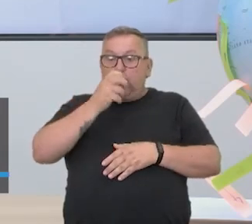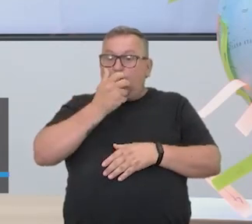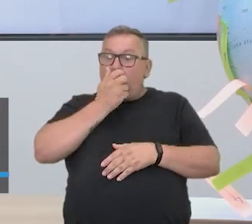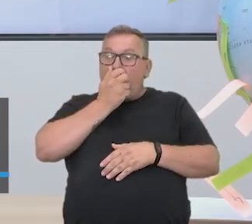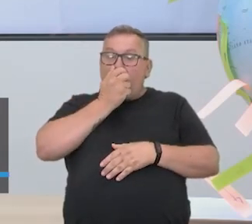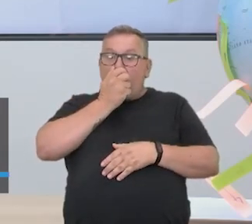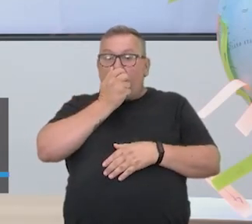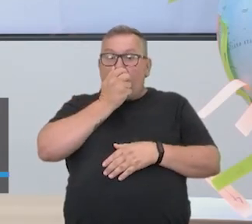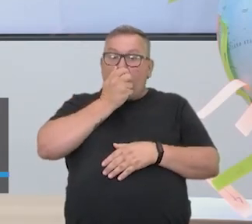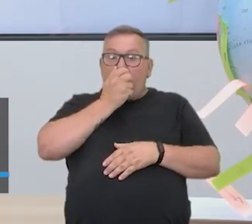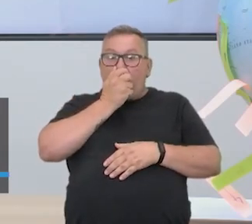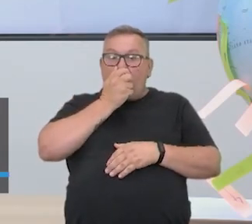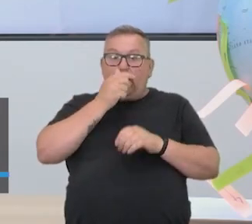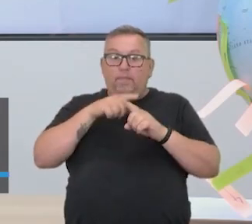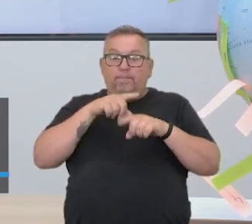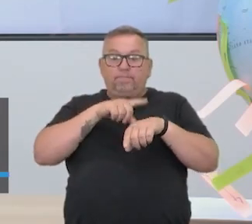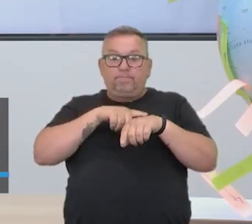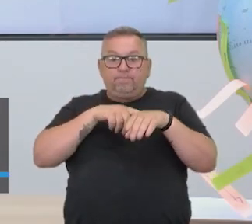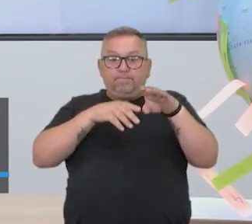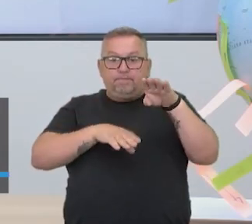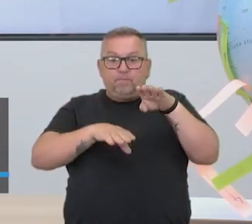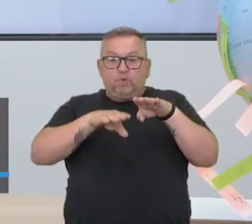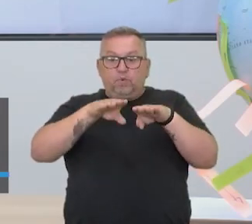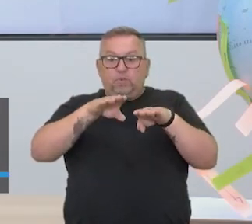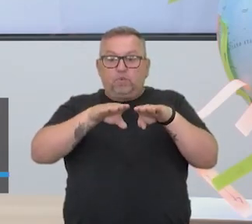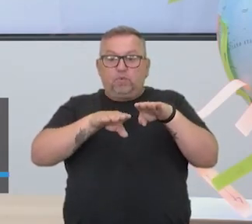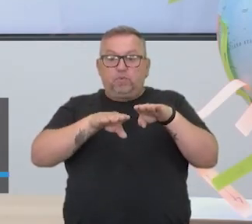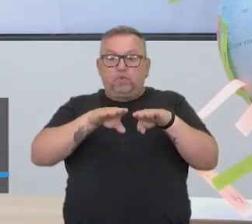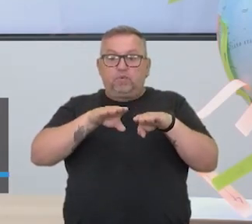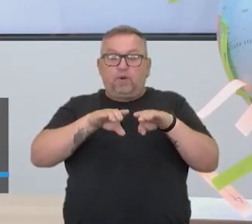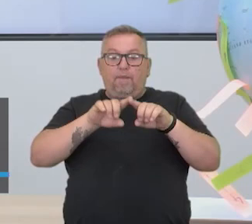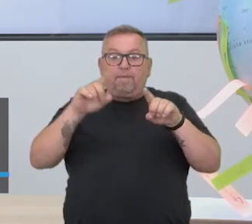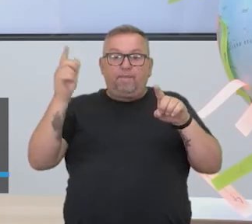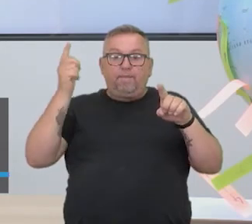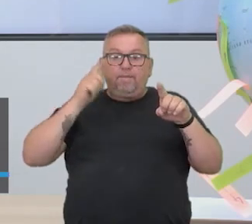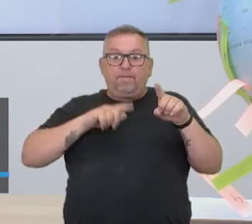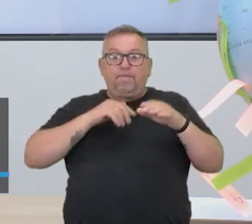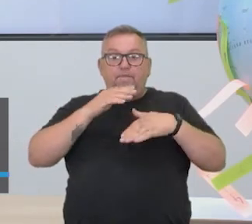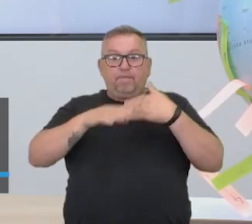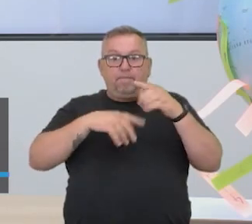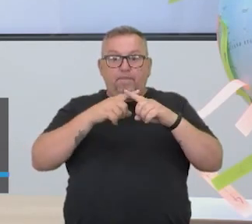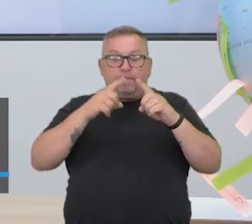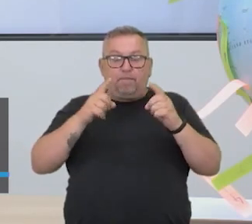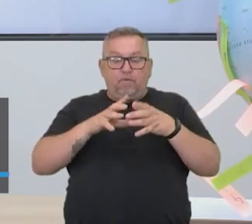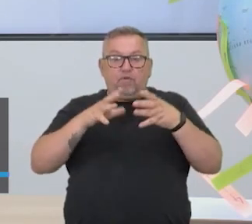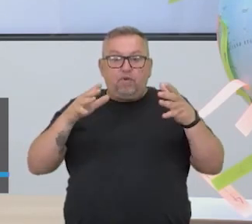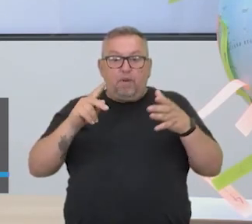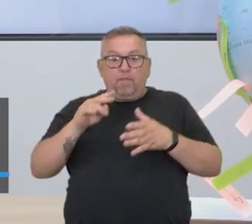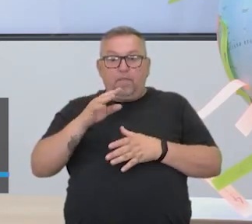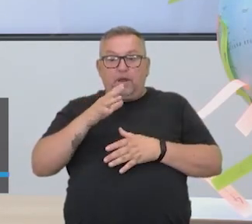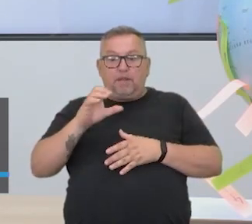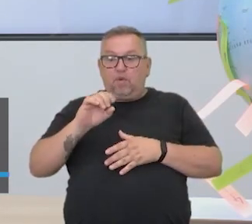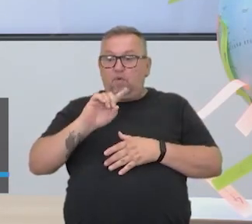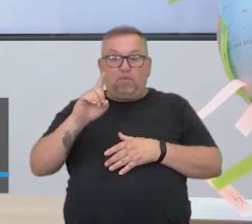esperar o momento do equilíbrio dinâmico aí do seu corpo para fazer esse processo de descompressão. Então não é só da respiração, por isso que